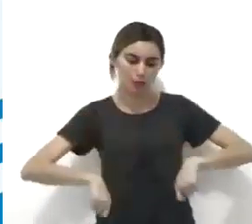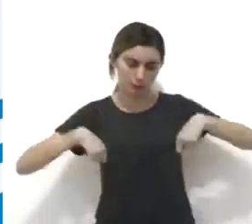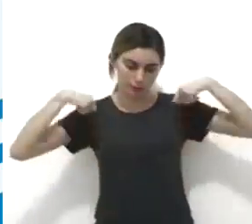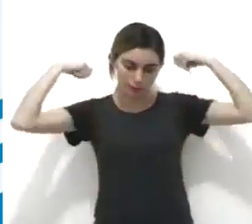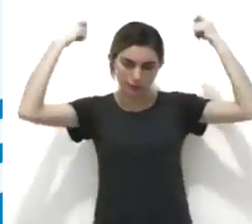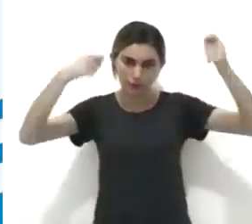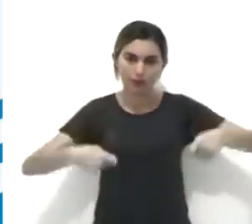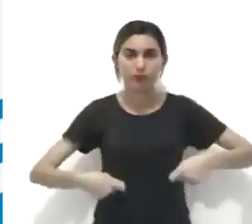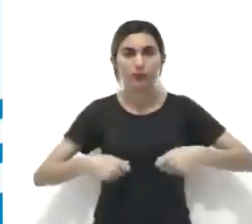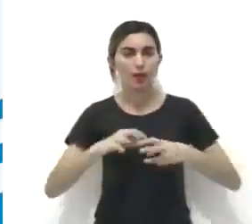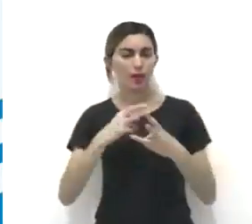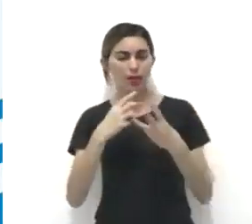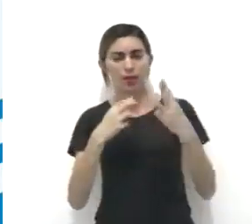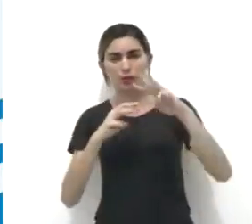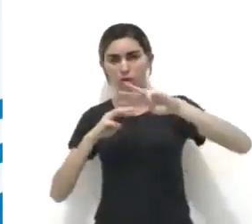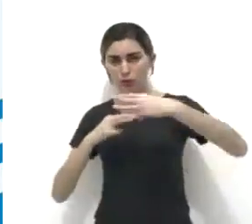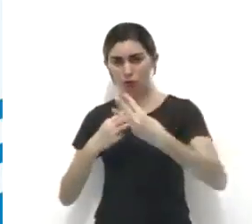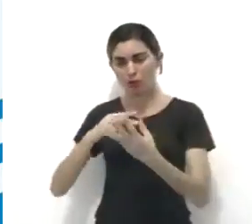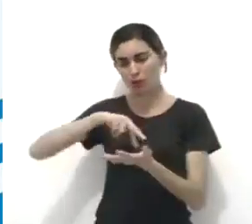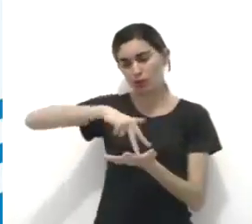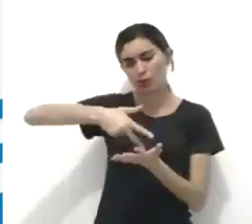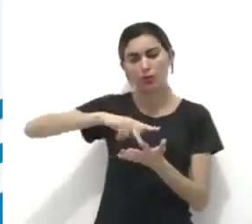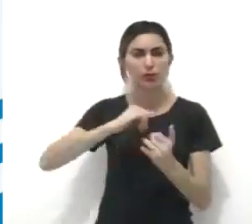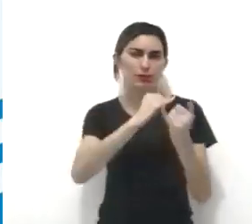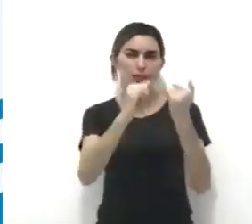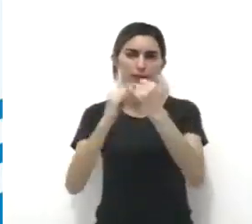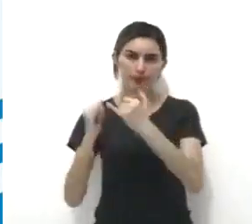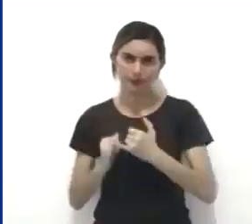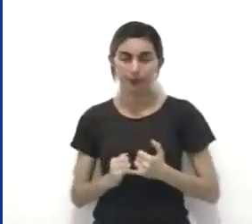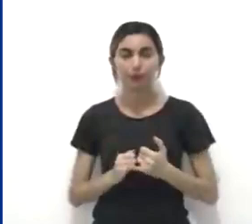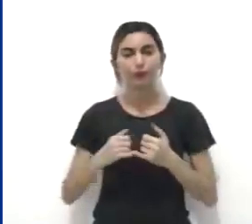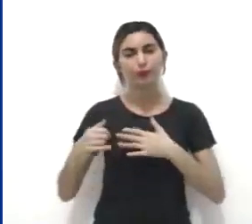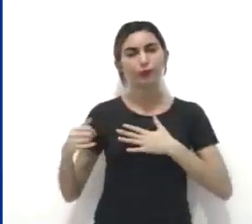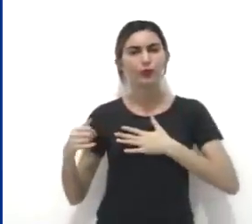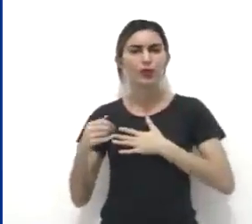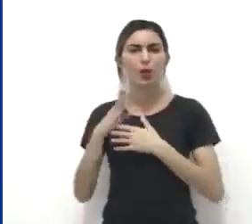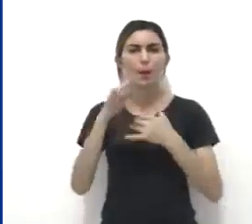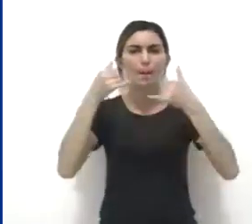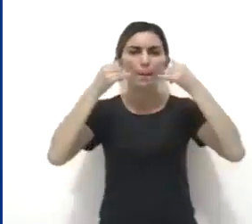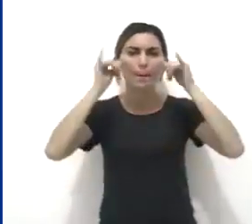a indumentária dessas 3 danças são bem parecidas.